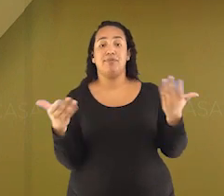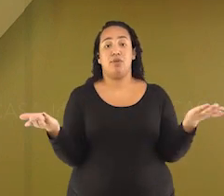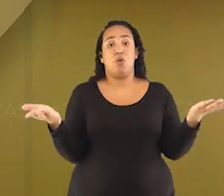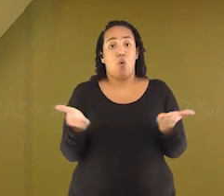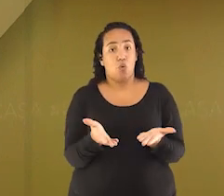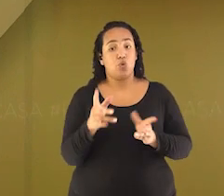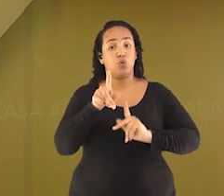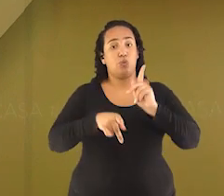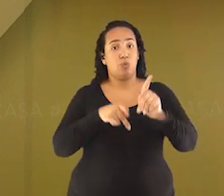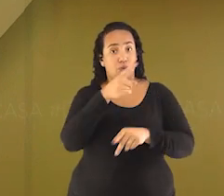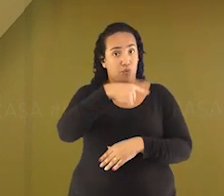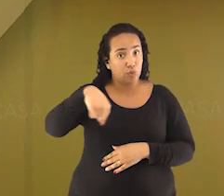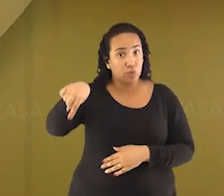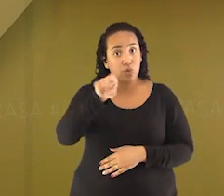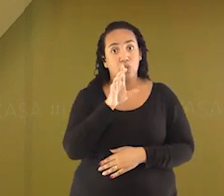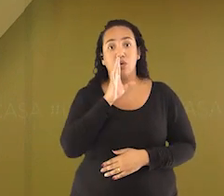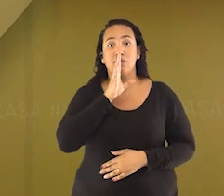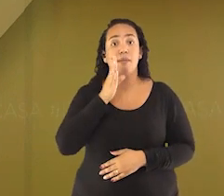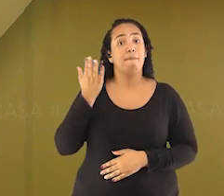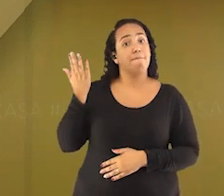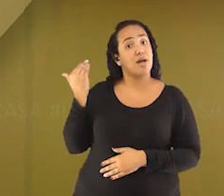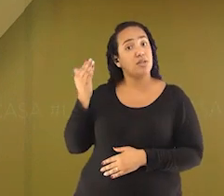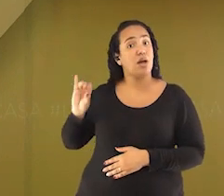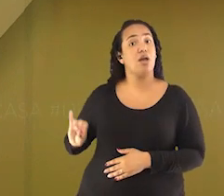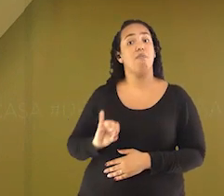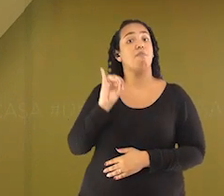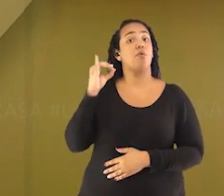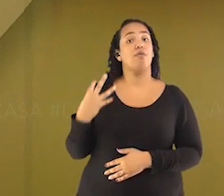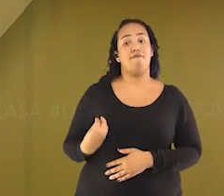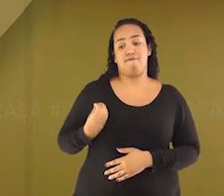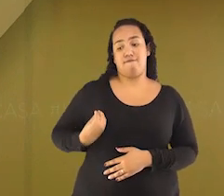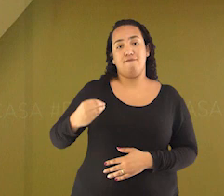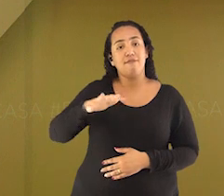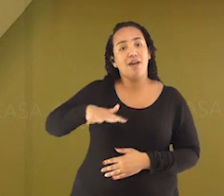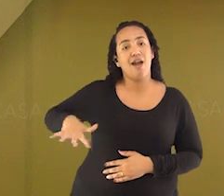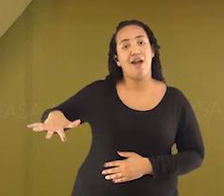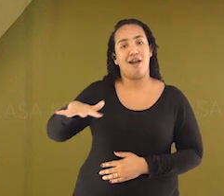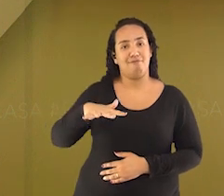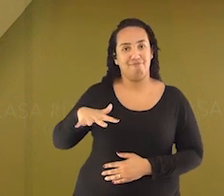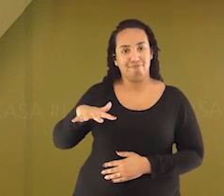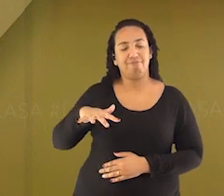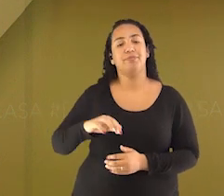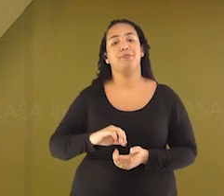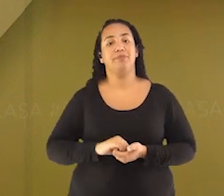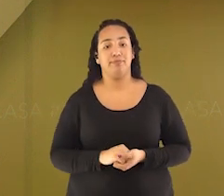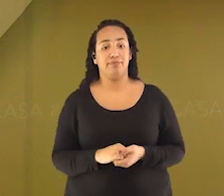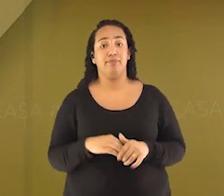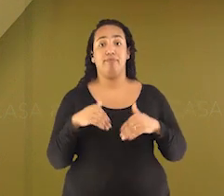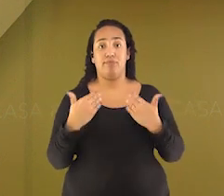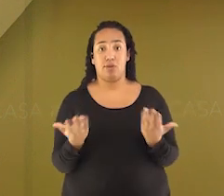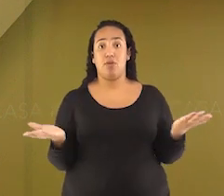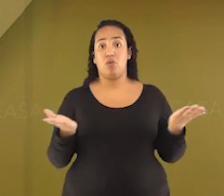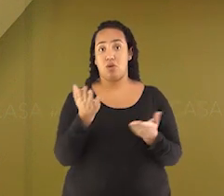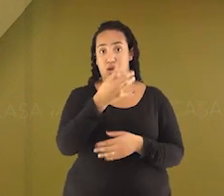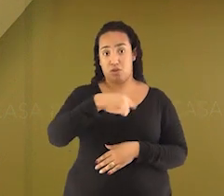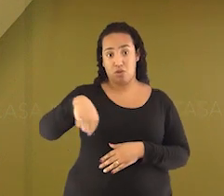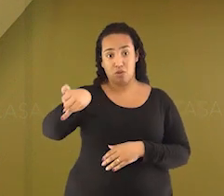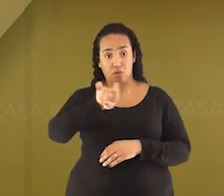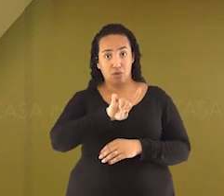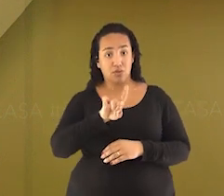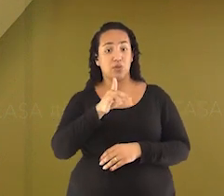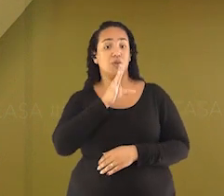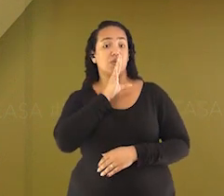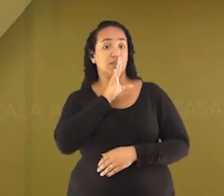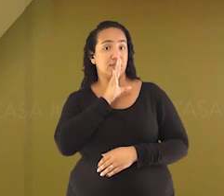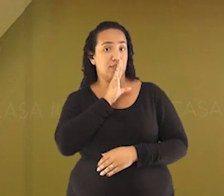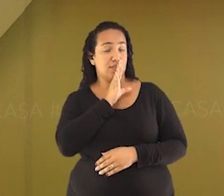que conhecemos hoje foram muito importantes para a sua sobrevivência no passado, no ambiente em que eles viviam. Então, agora a gente vai conhecer alguns